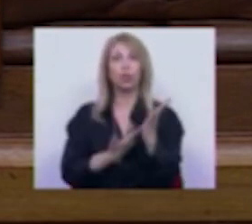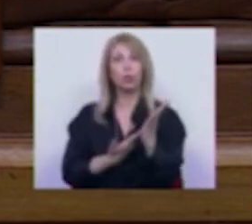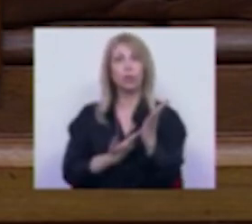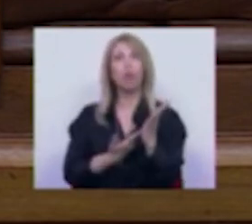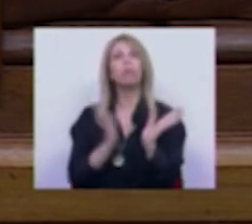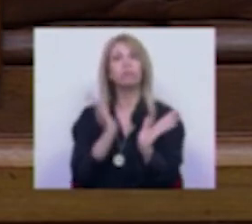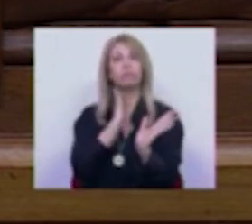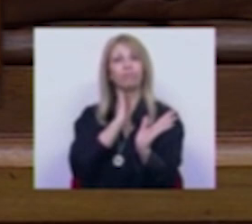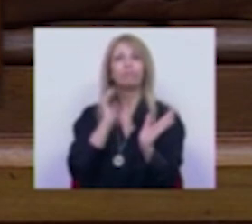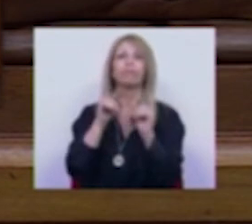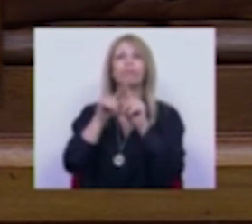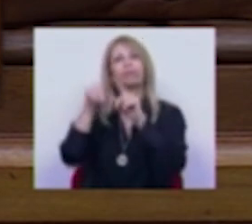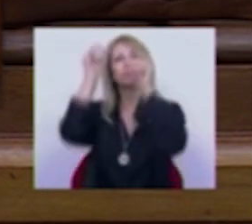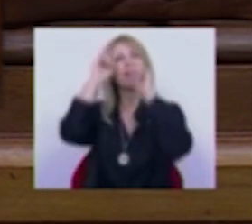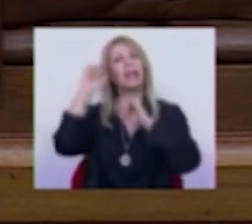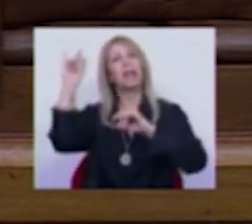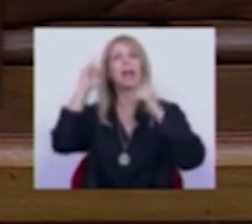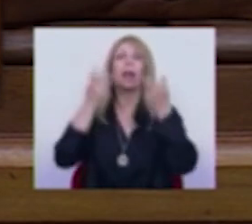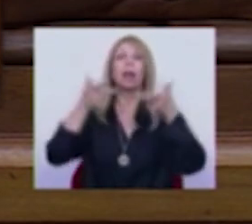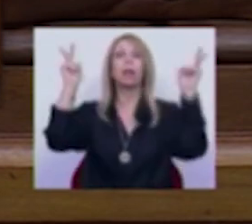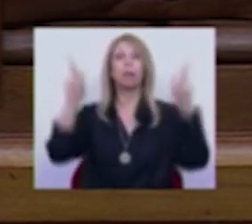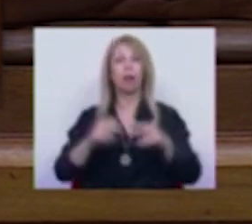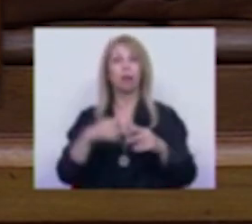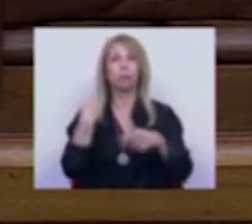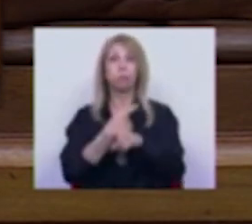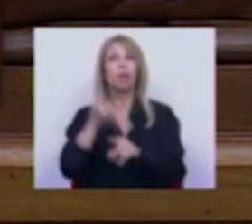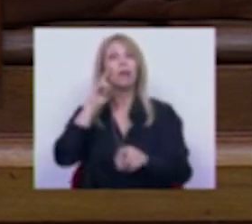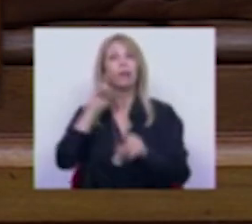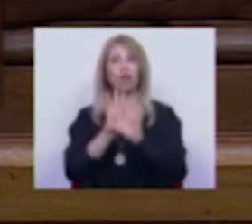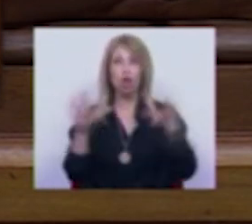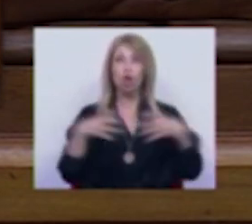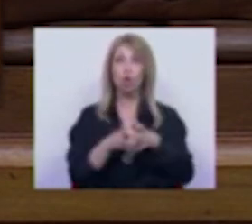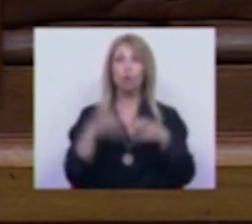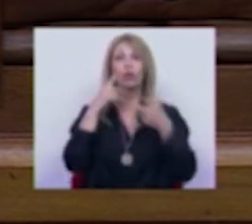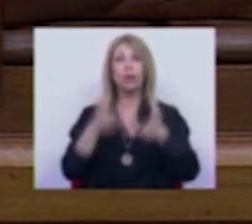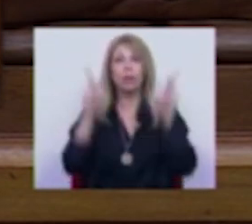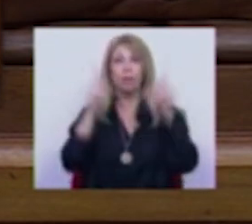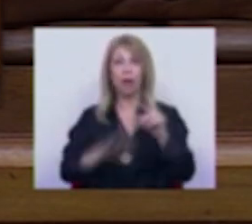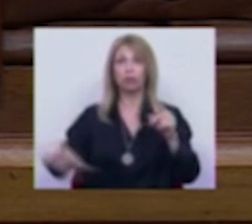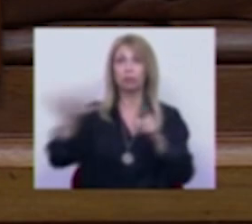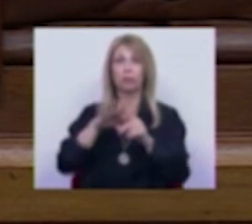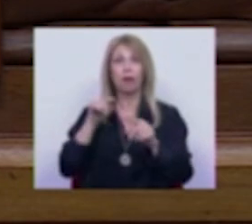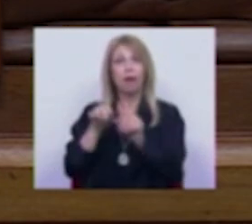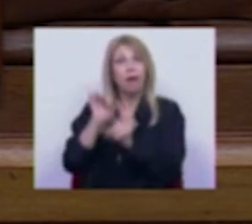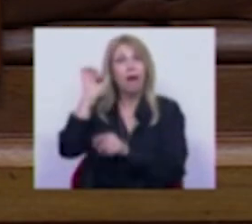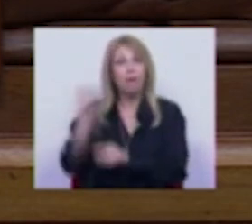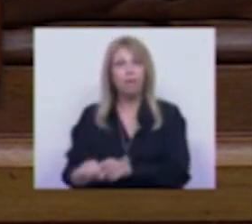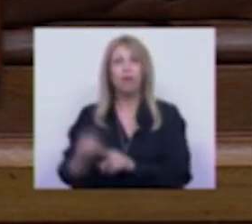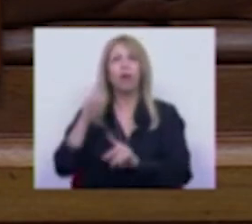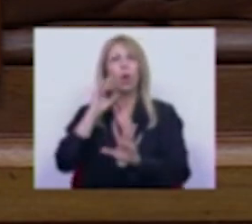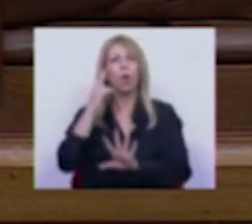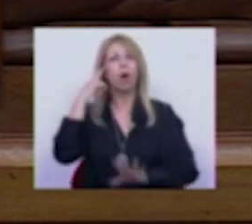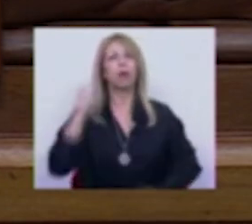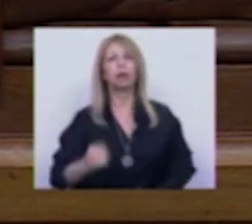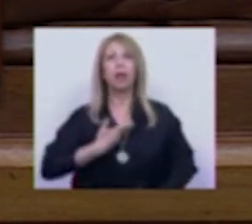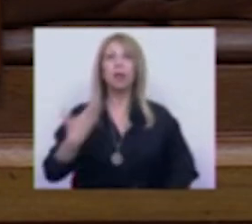submetendo-a aos dogmas liberais, em benefício dos grupos económicos e do seu domínio, atacando direitos e impondo mais